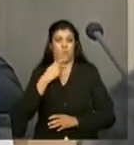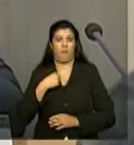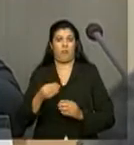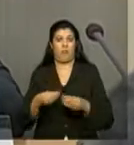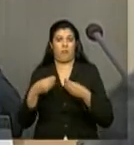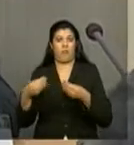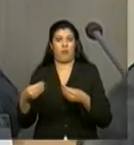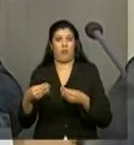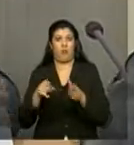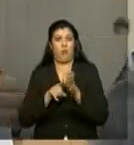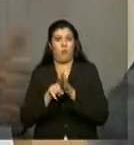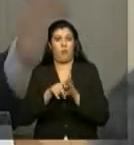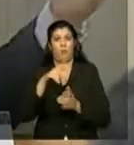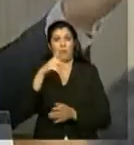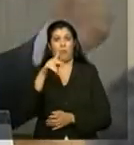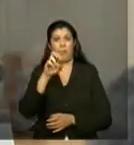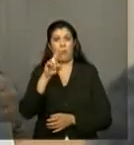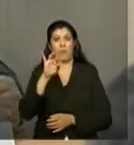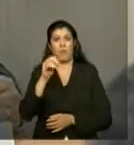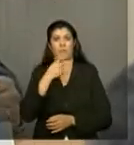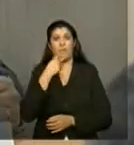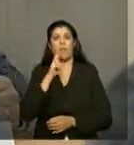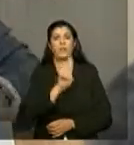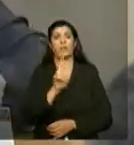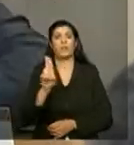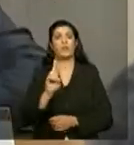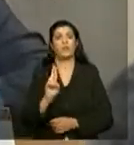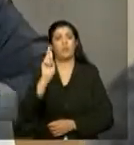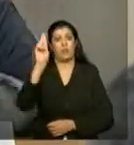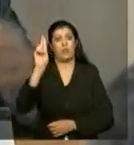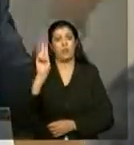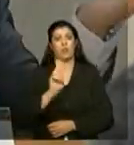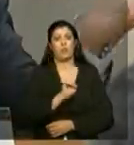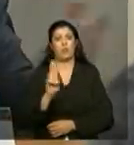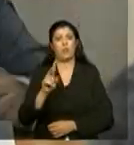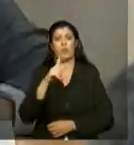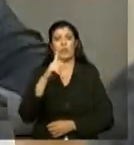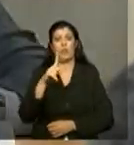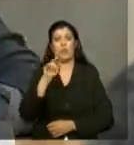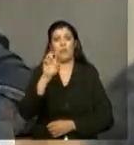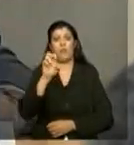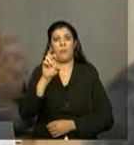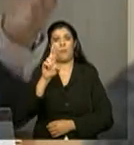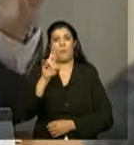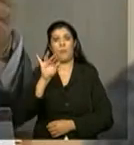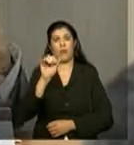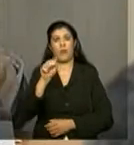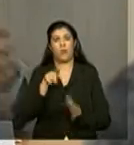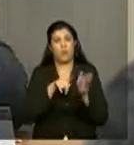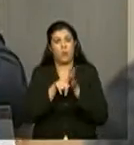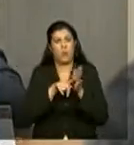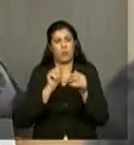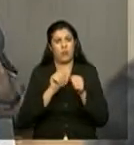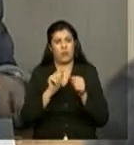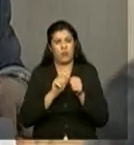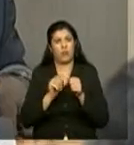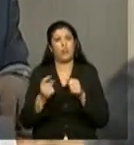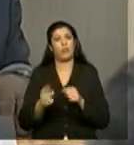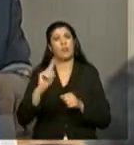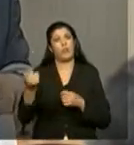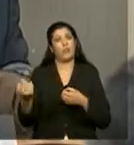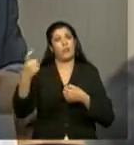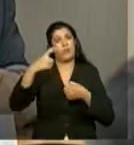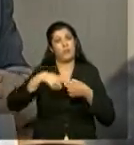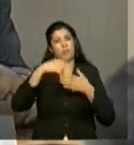agradecimentos para que ele falasse em nome da perícia feita e depois eu voltaria